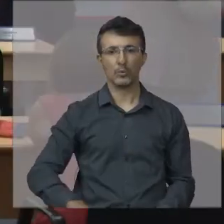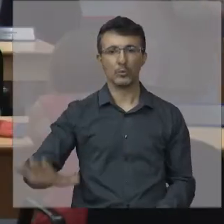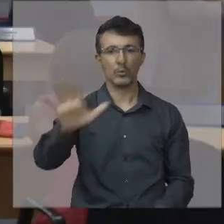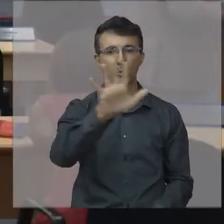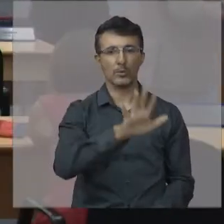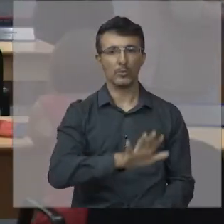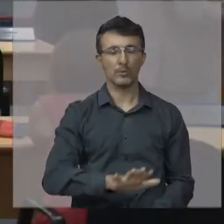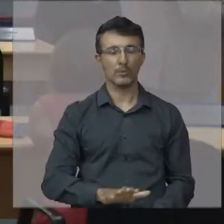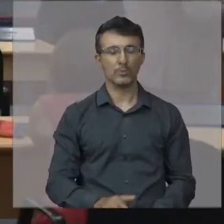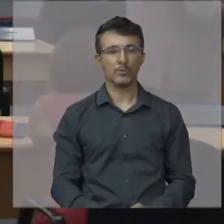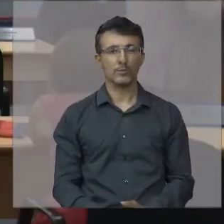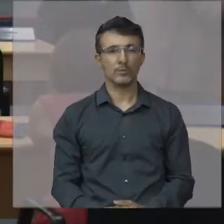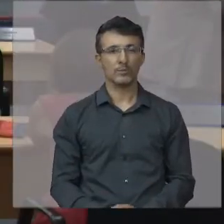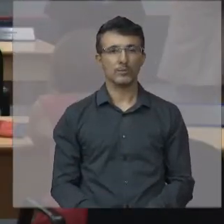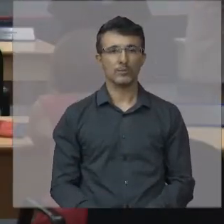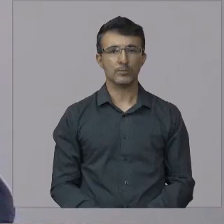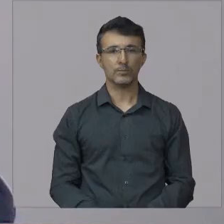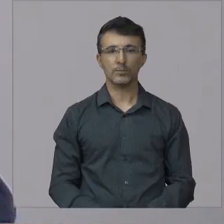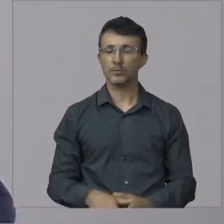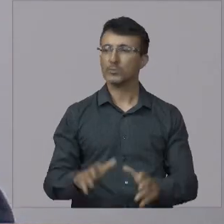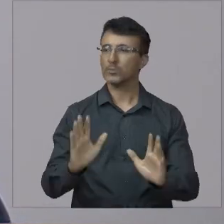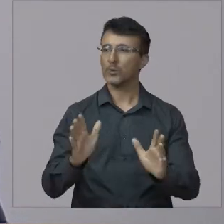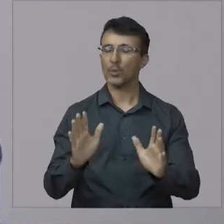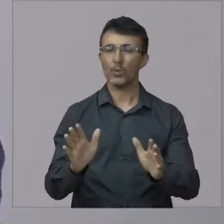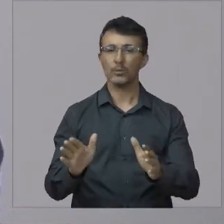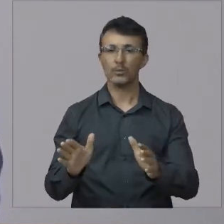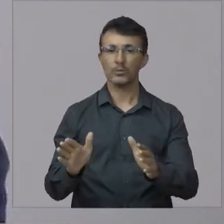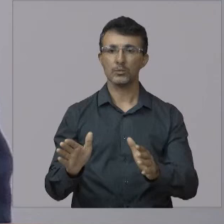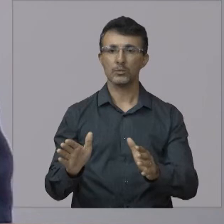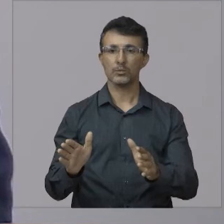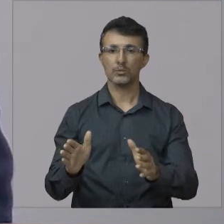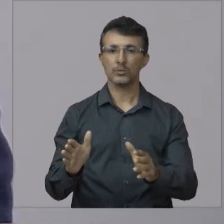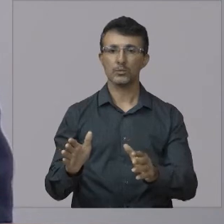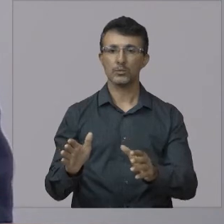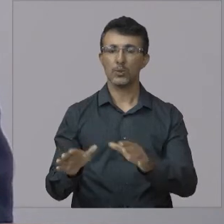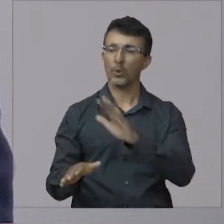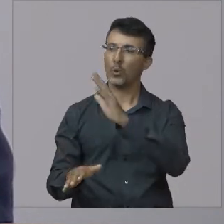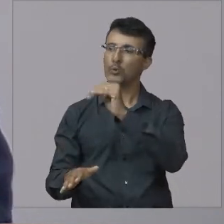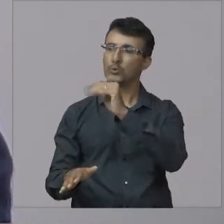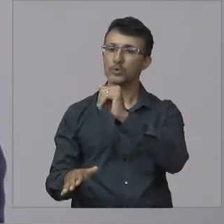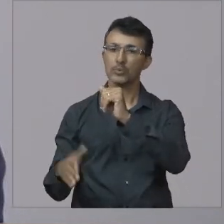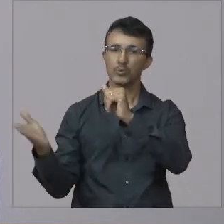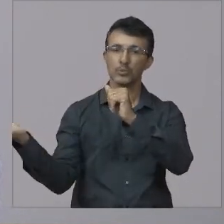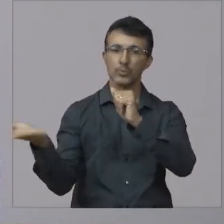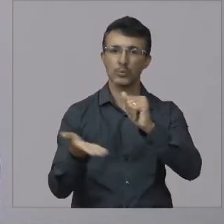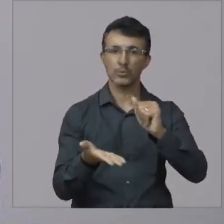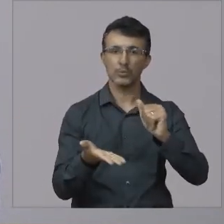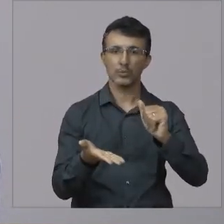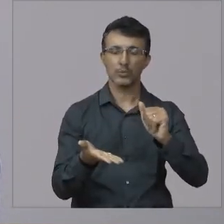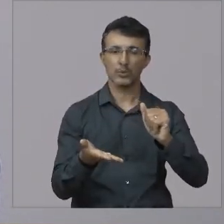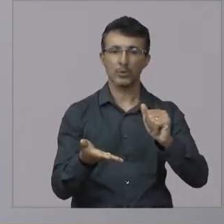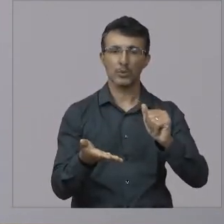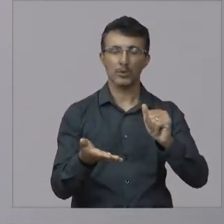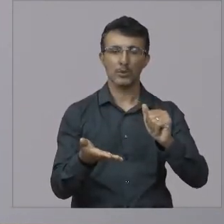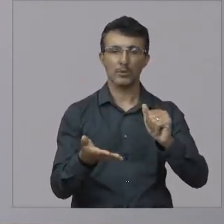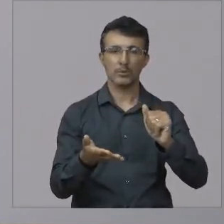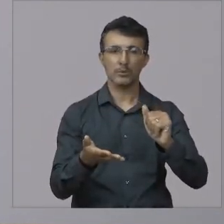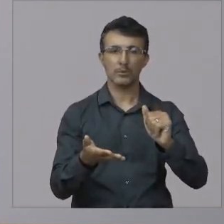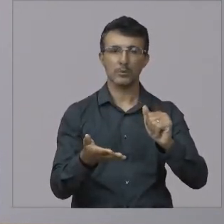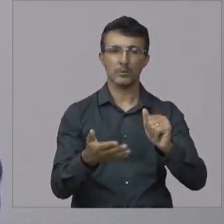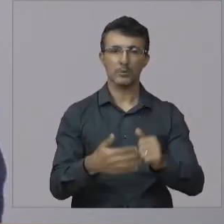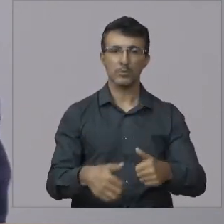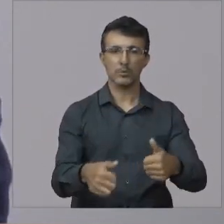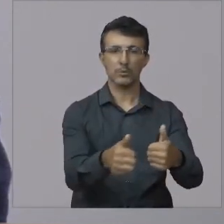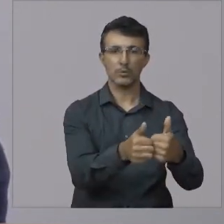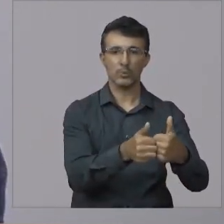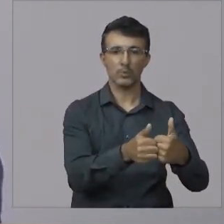E já convoco você, vereador, para que assuma os trabalhos, então, da mesa, para que possa, então, me secretariar